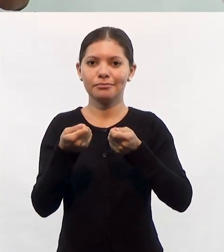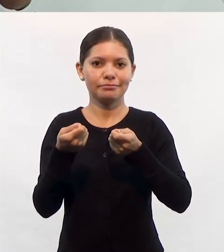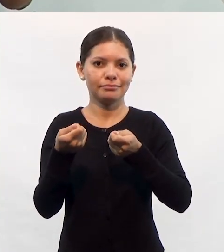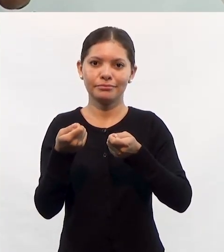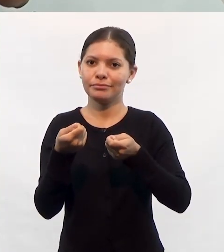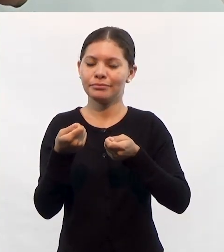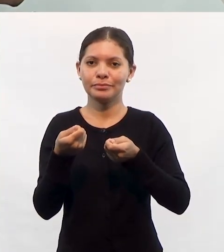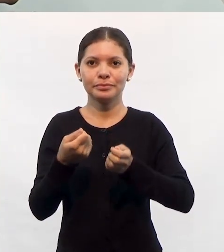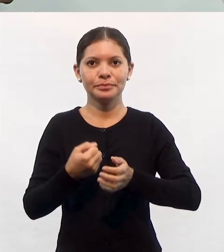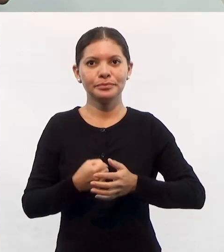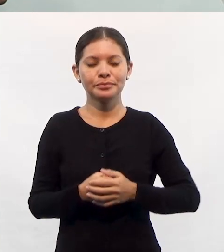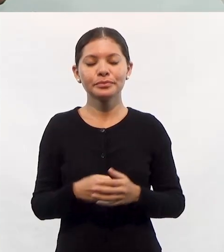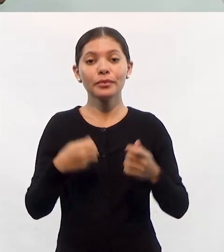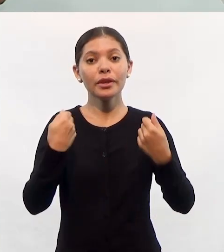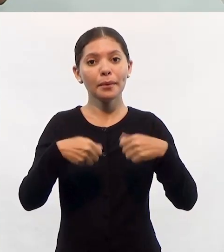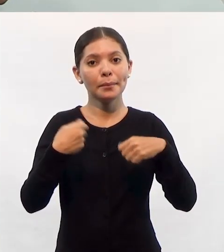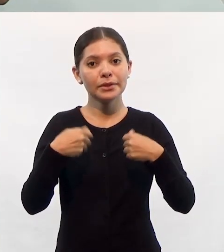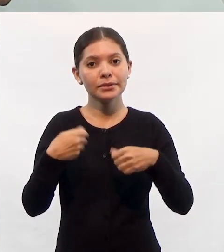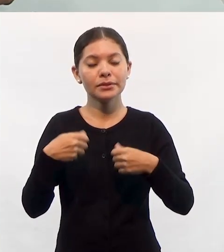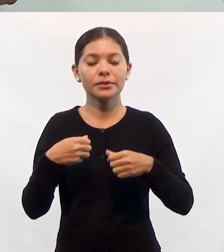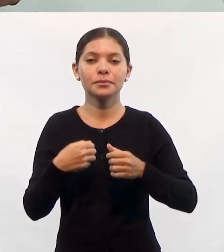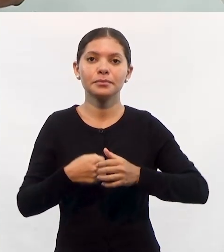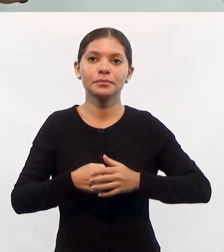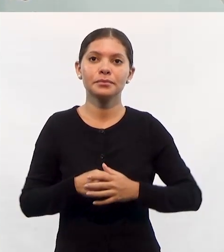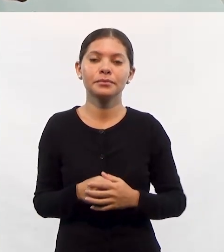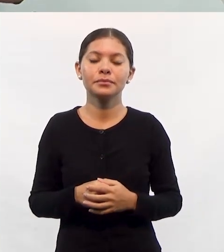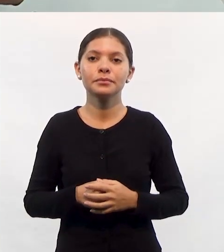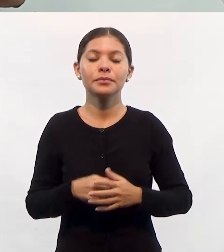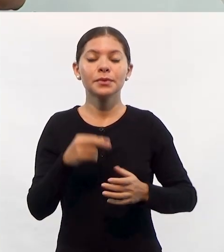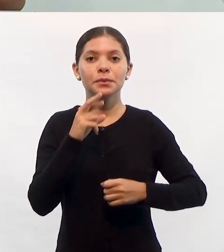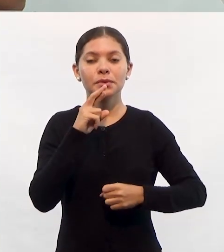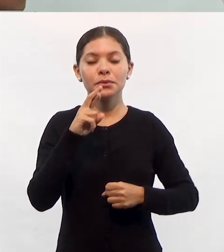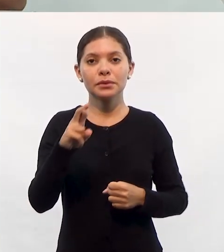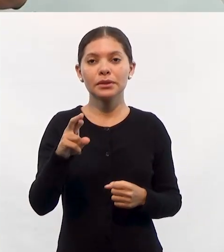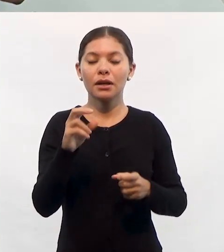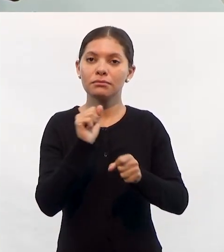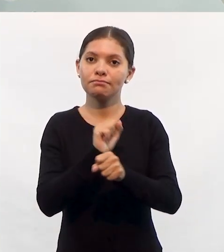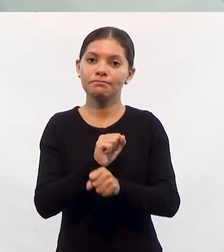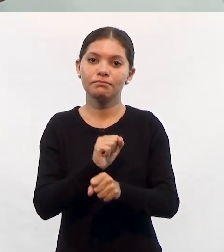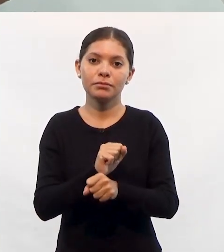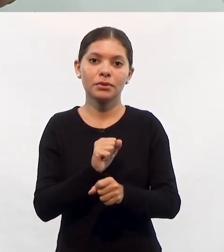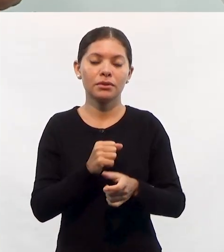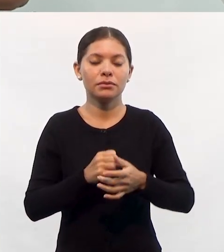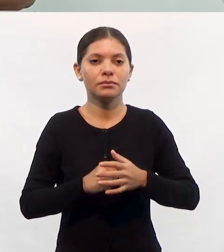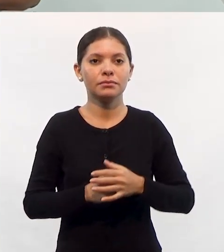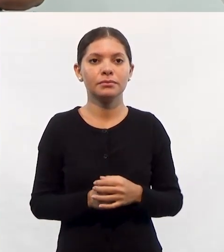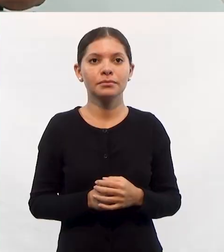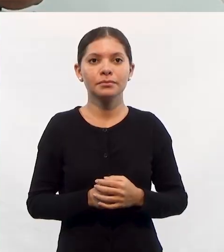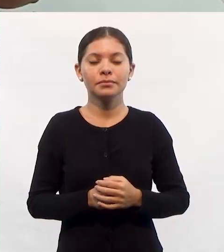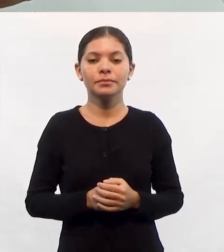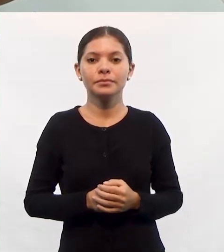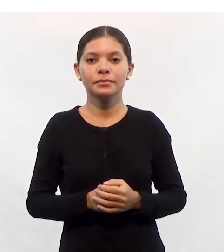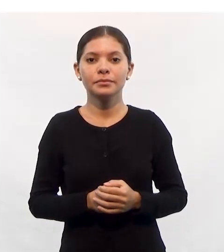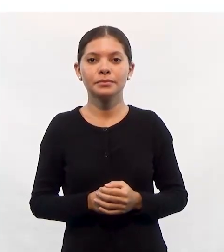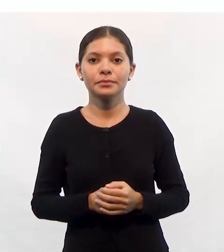para ver se aquele planejamento está sendo seguido e se os resultados esperados estão sendo alcançados